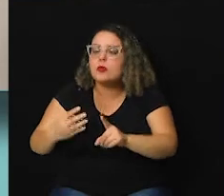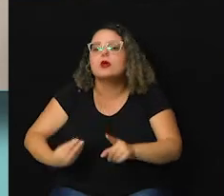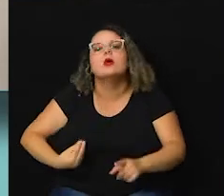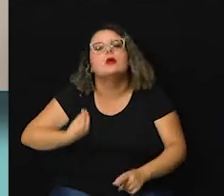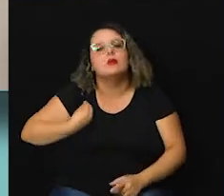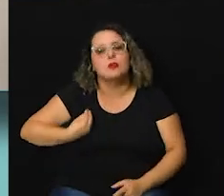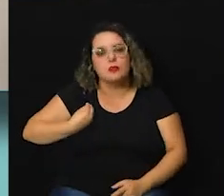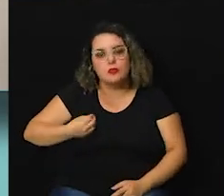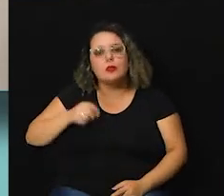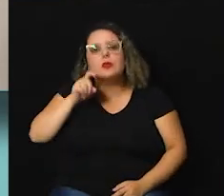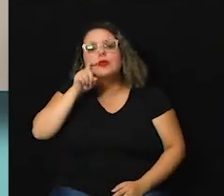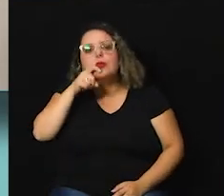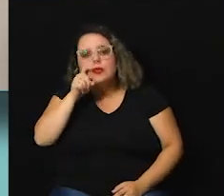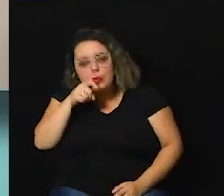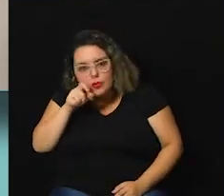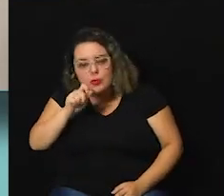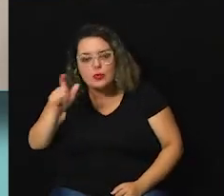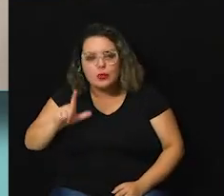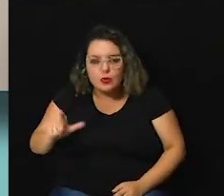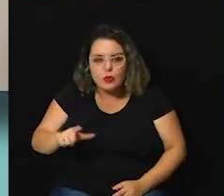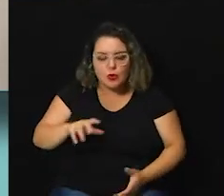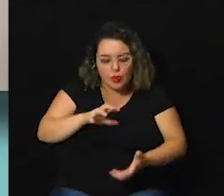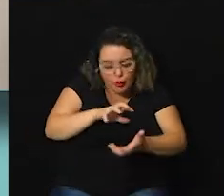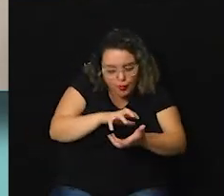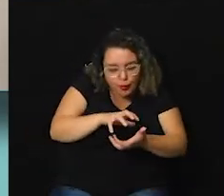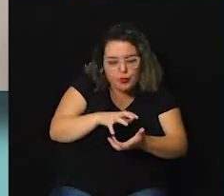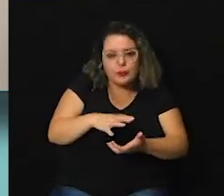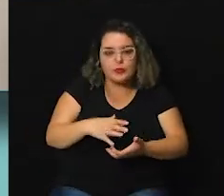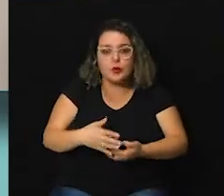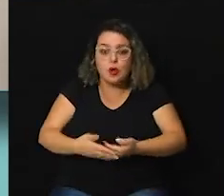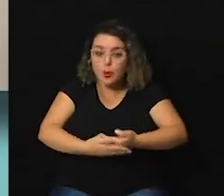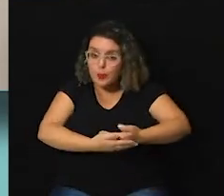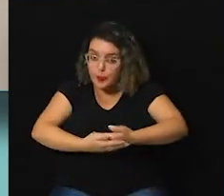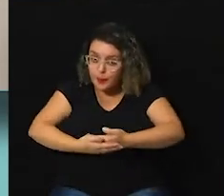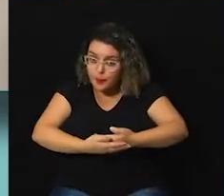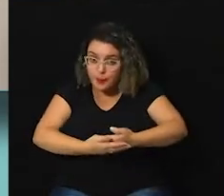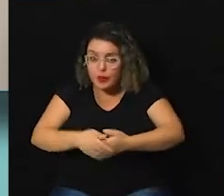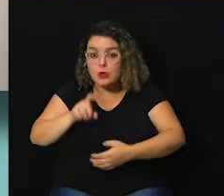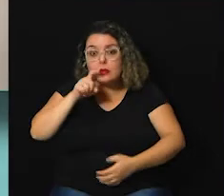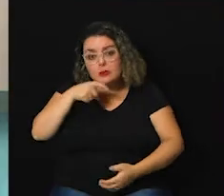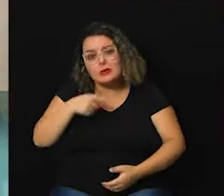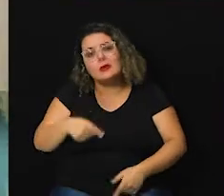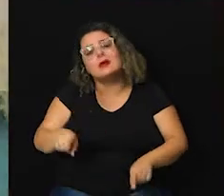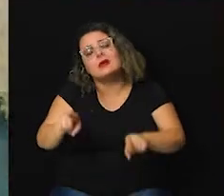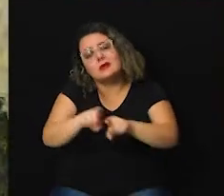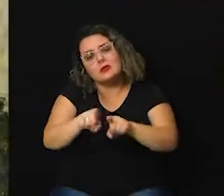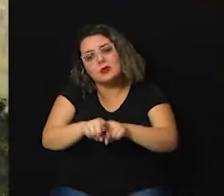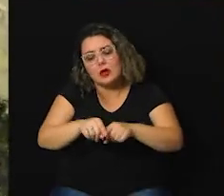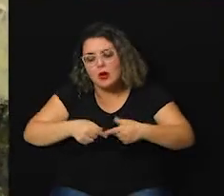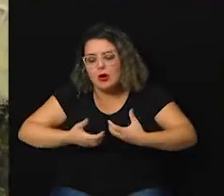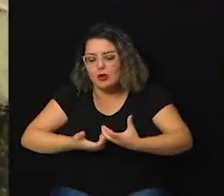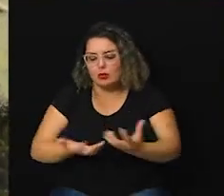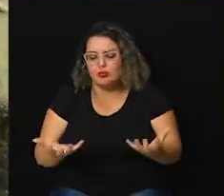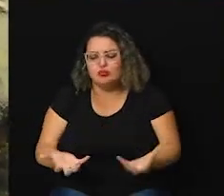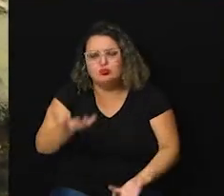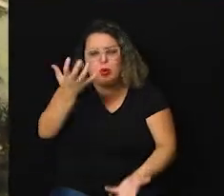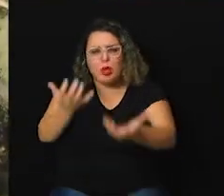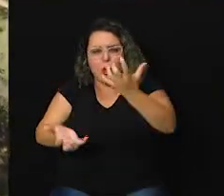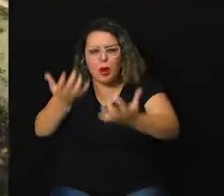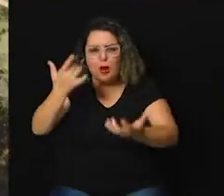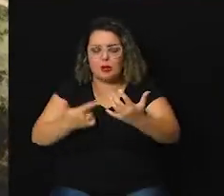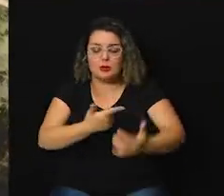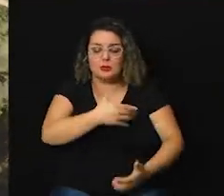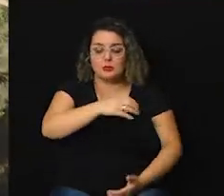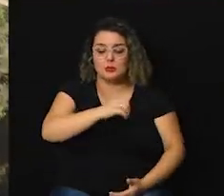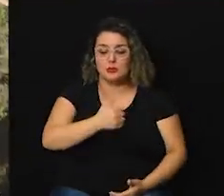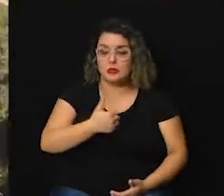a sobrevivência de ovos e filhotes na natureza. E mais ainda com os incêndios que ocorreram em 2019,